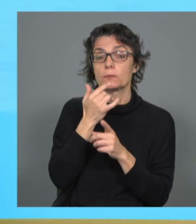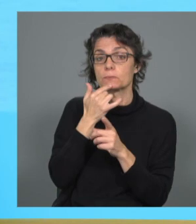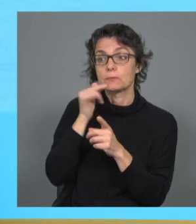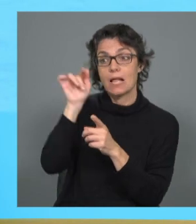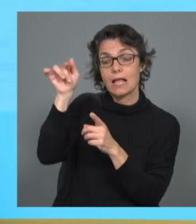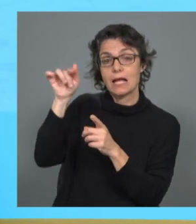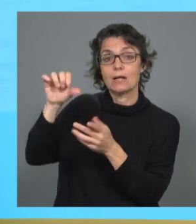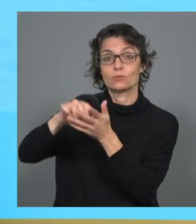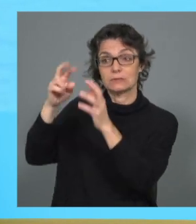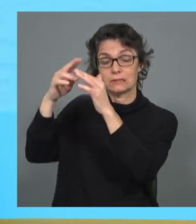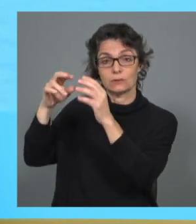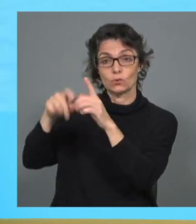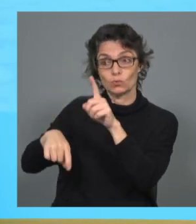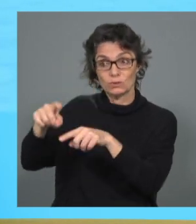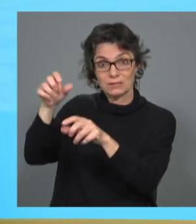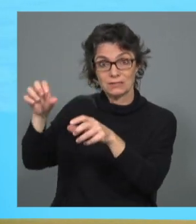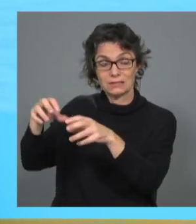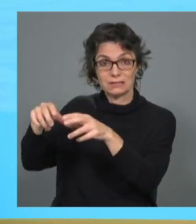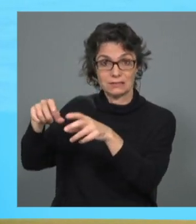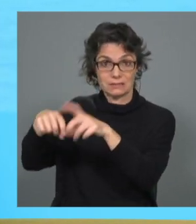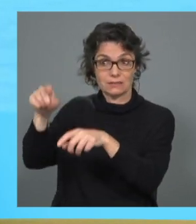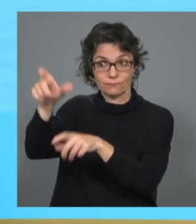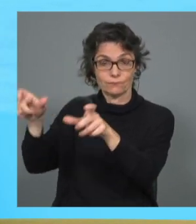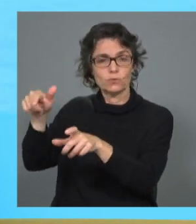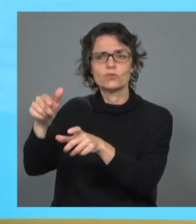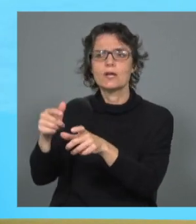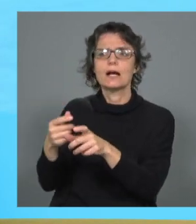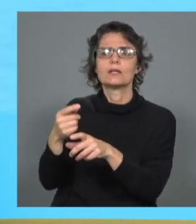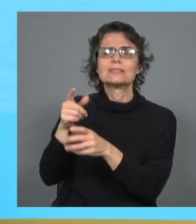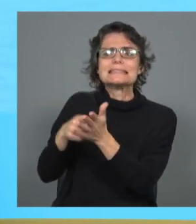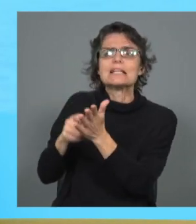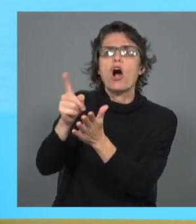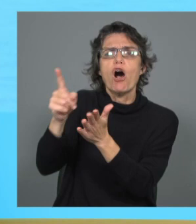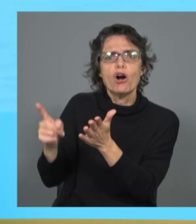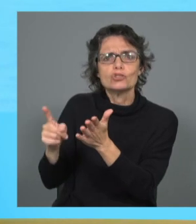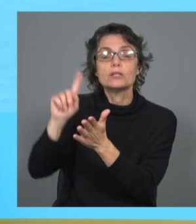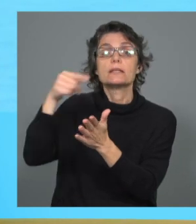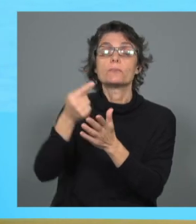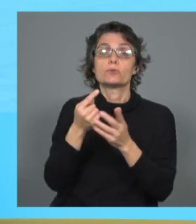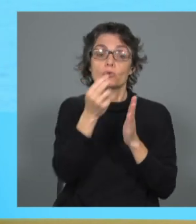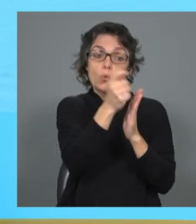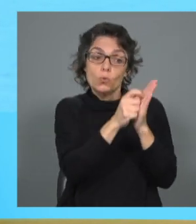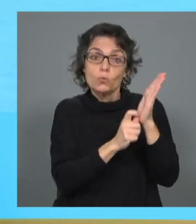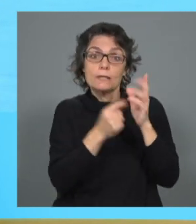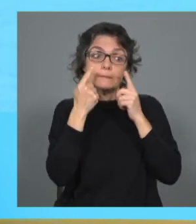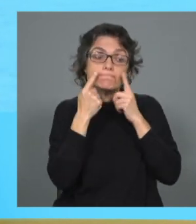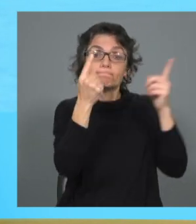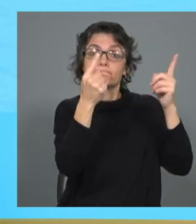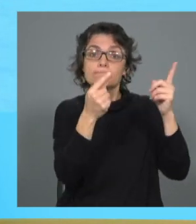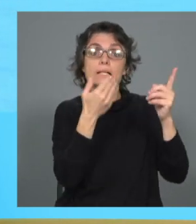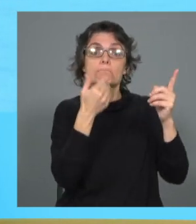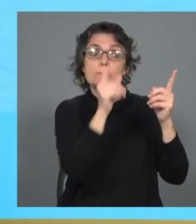em Varsóvia, que bens que eram mais urgentes e depois publicámos essa lista e pedimos às pessoas para trazerem só